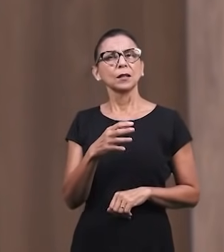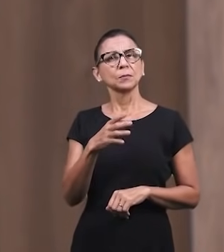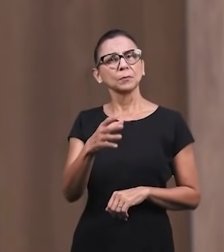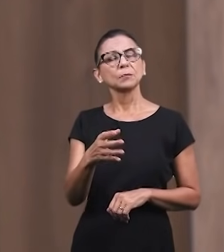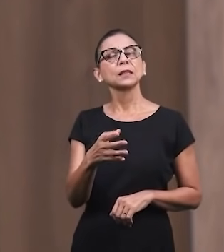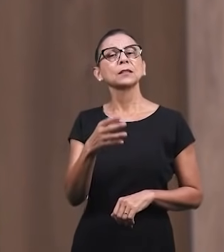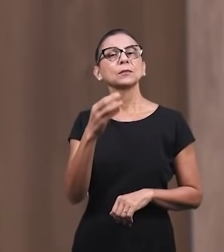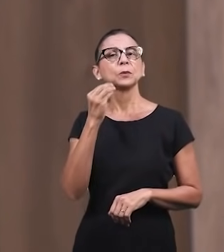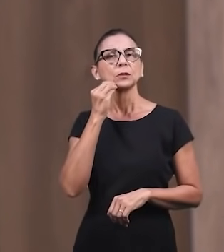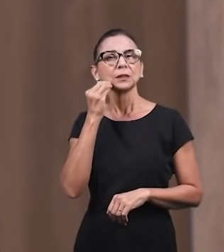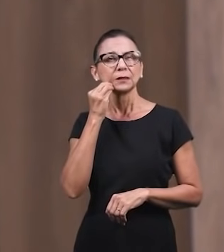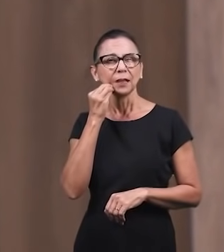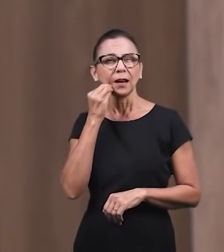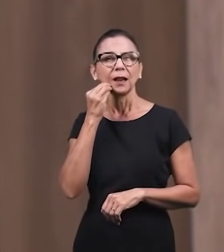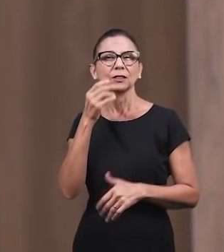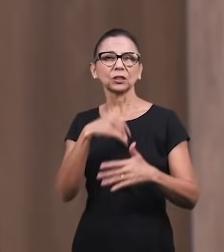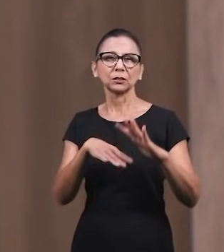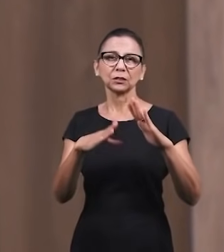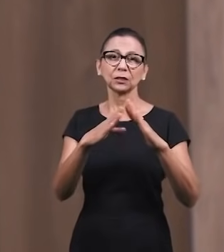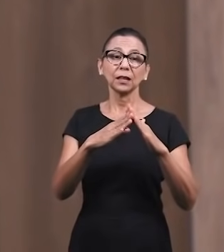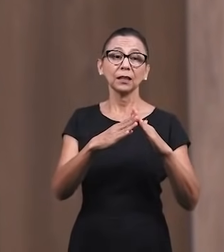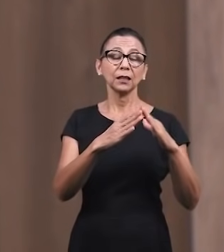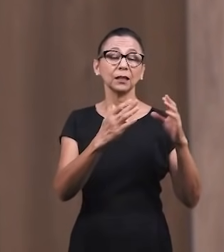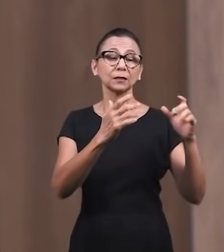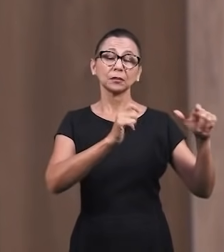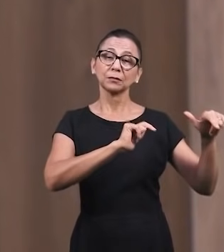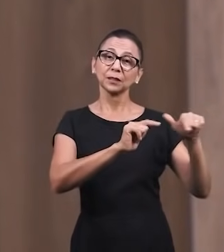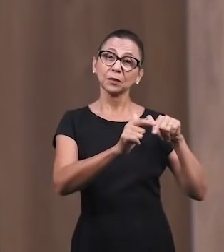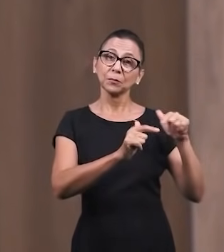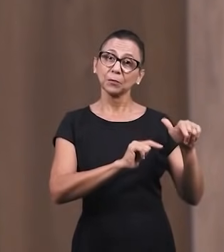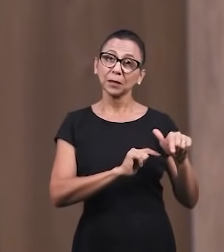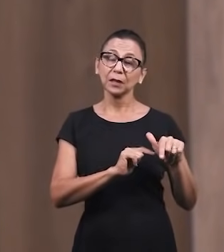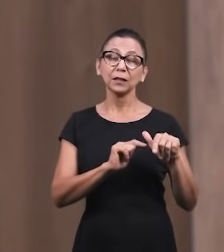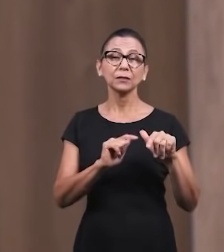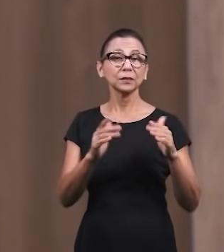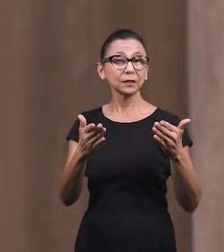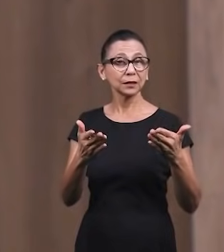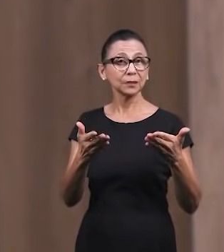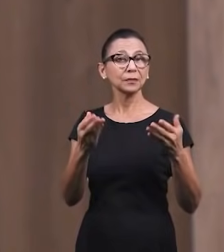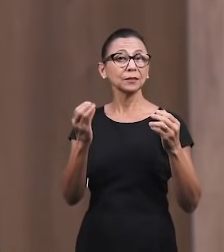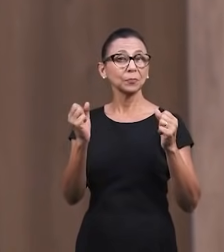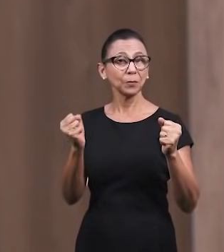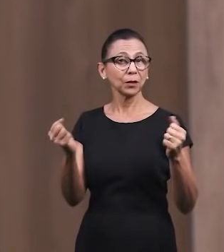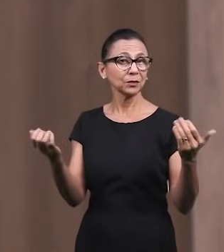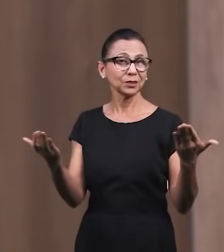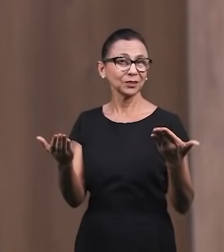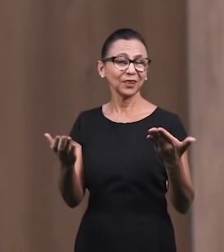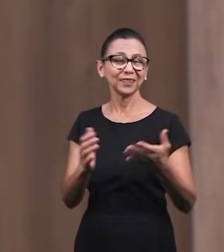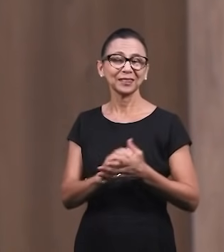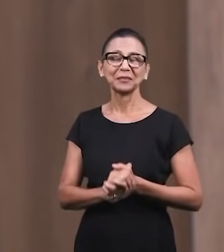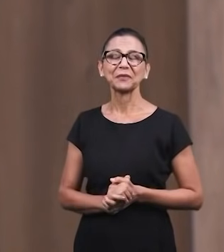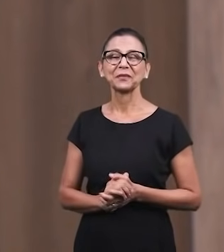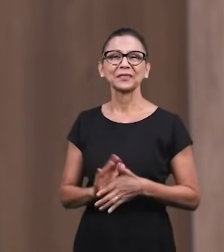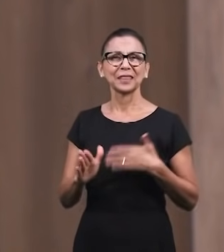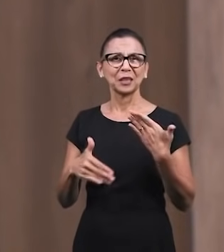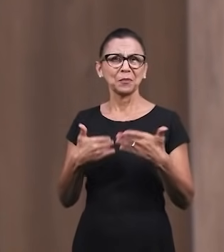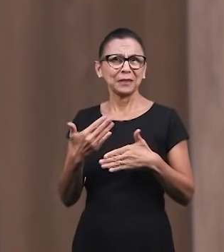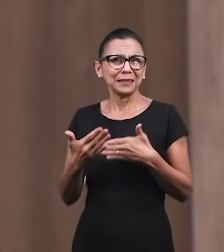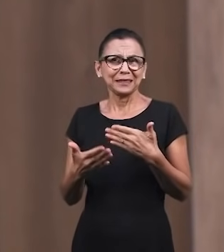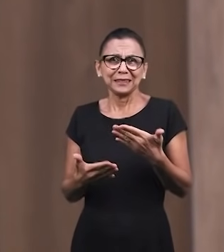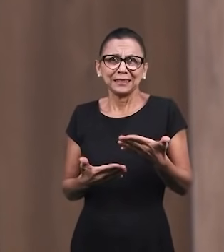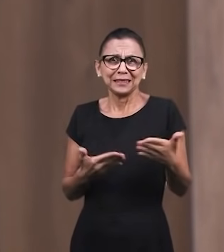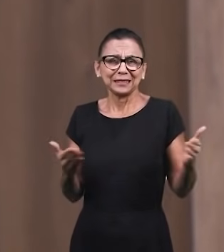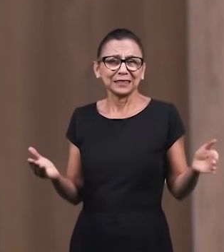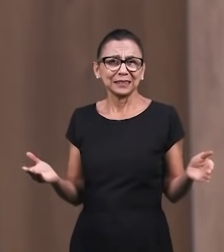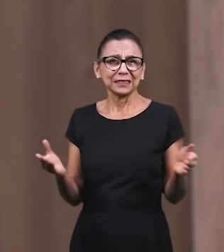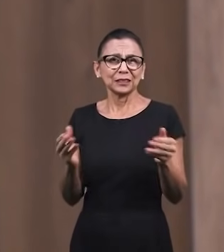sua casa, no seu local de trabalho, onde você está agora, de participar de um culto. É uma alegria para nós poder viver